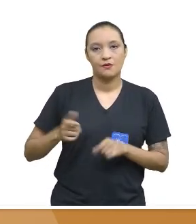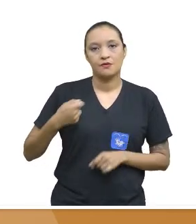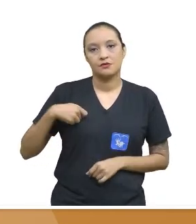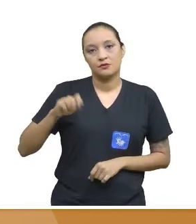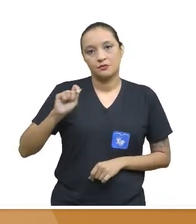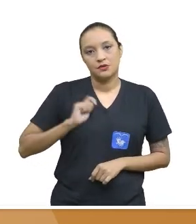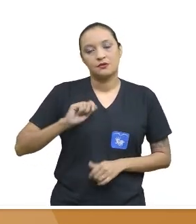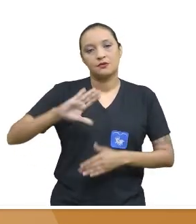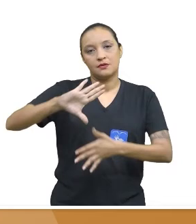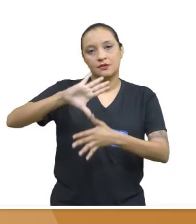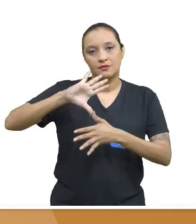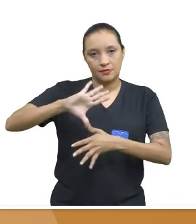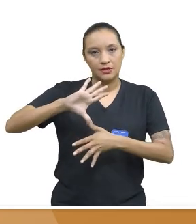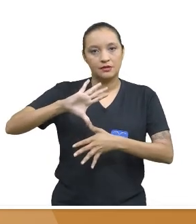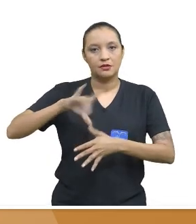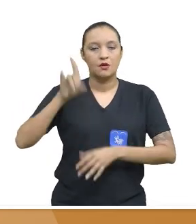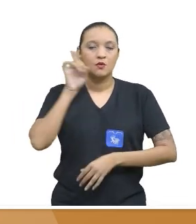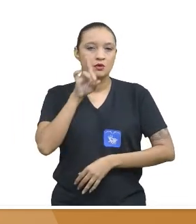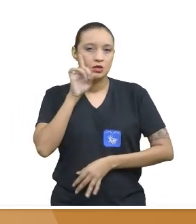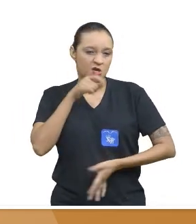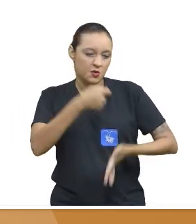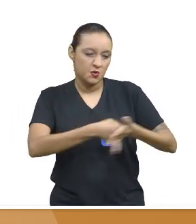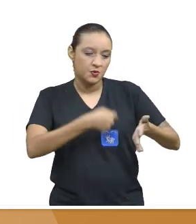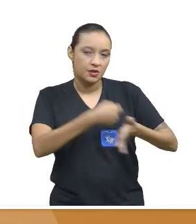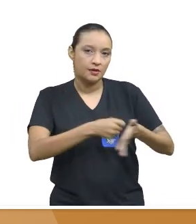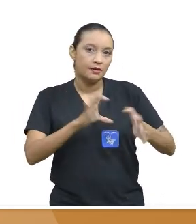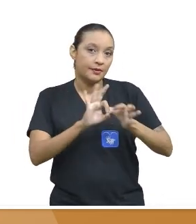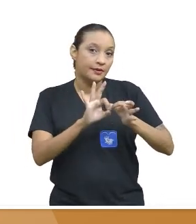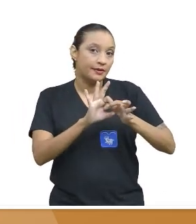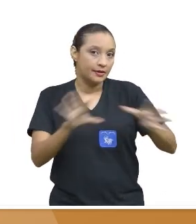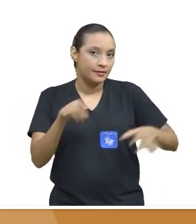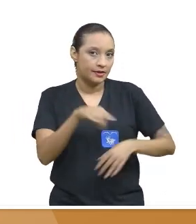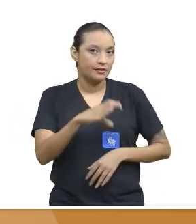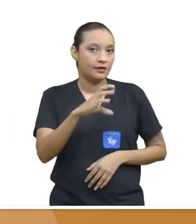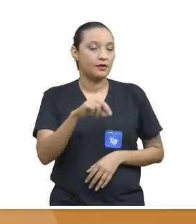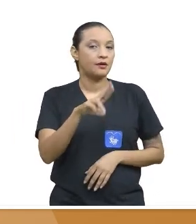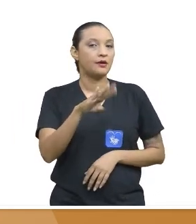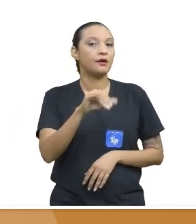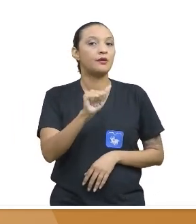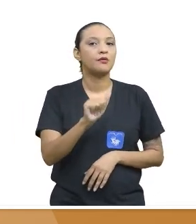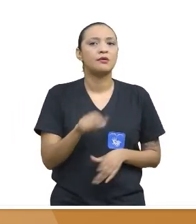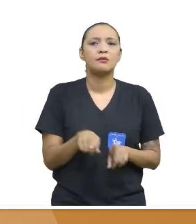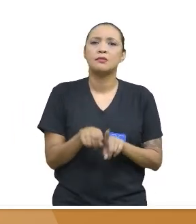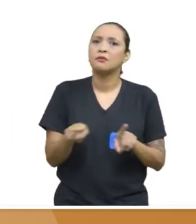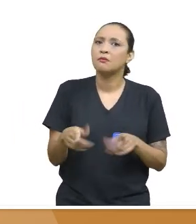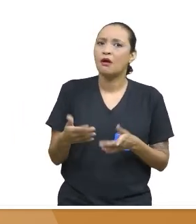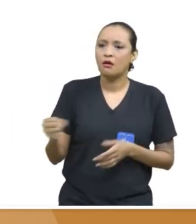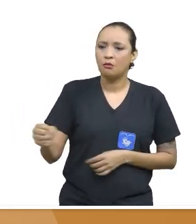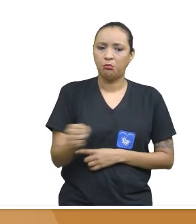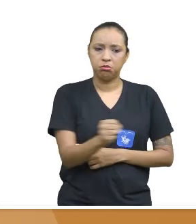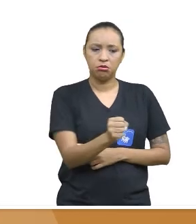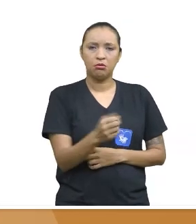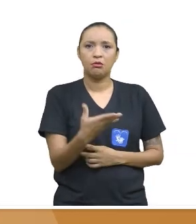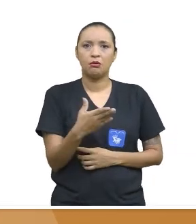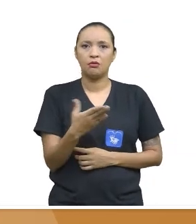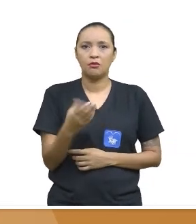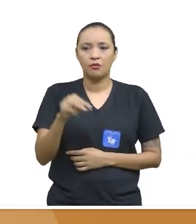América e os Estados Unidos lutaram para libertar Cuba, mas colocaram lá um ditador, Fulgêncio Batista,